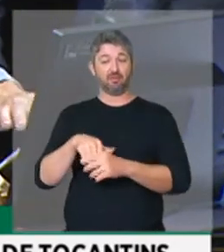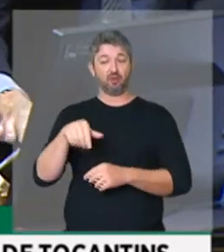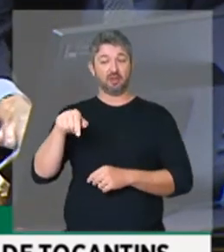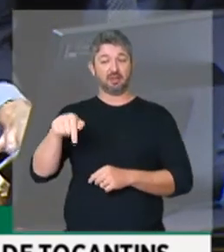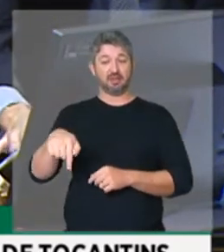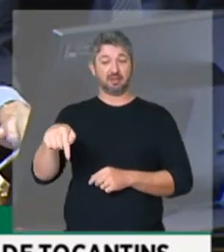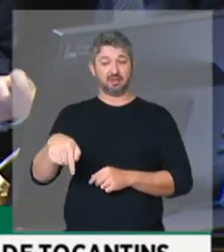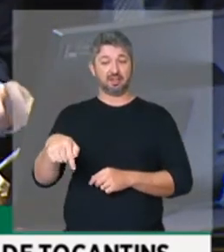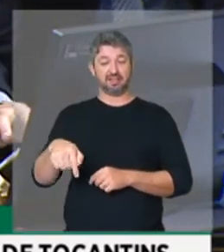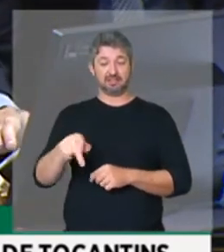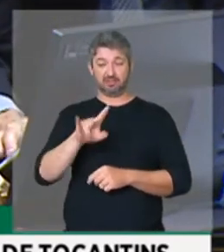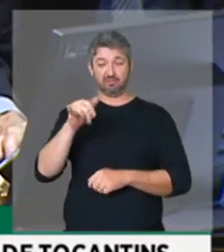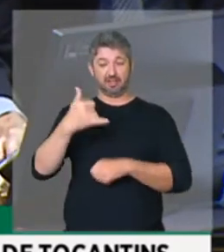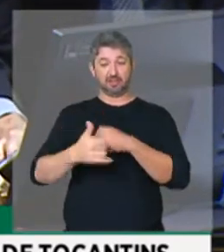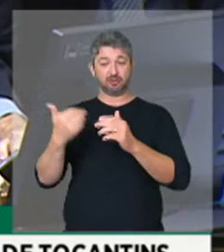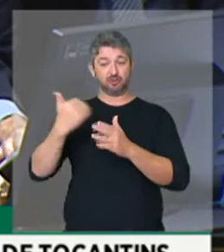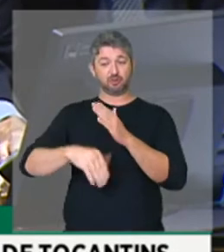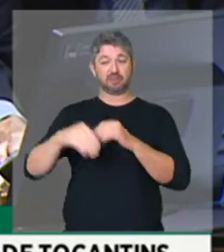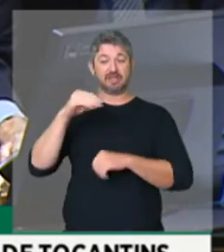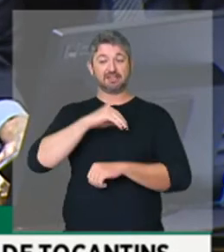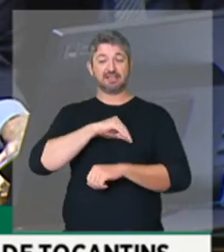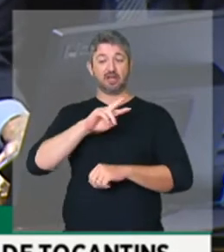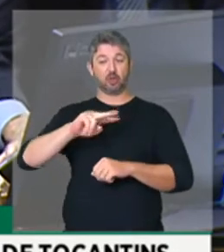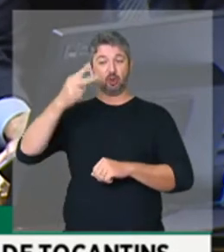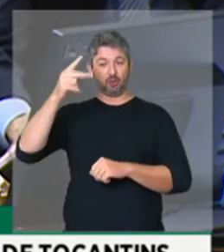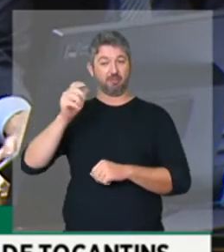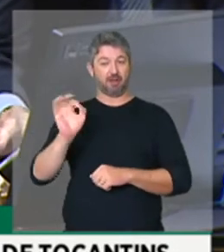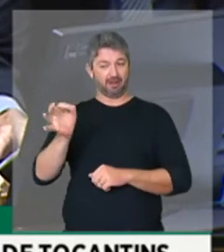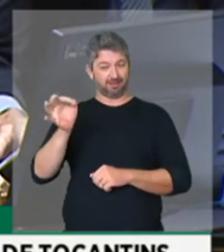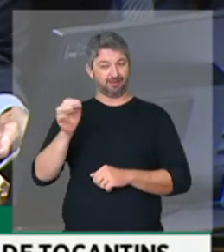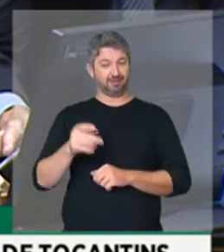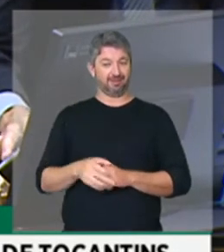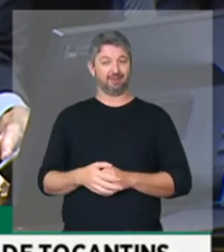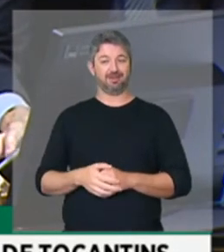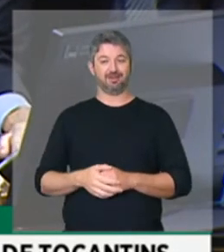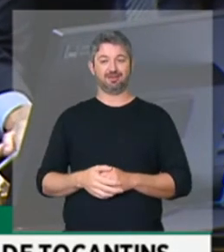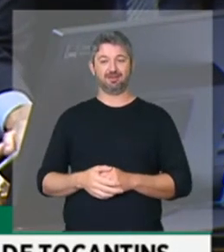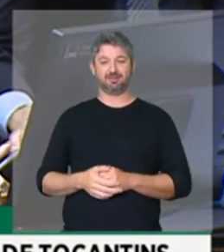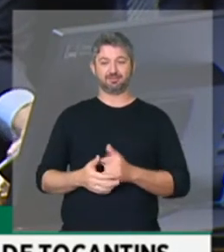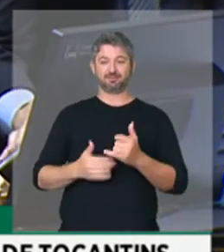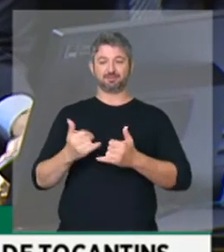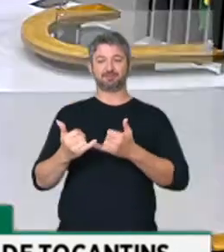desgastada. A senhora não é dona de empresa de ônibus, não, para ter digital desgastado.